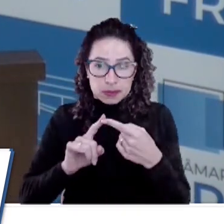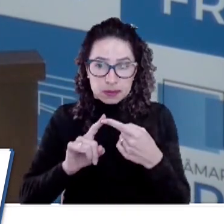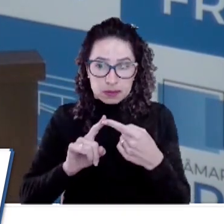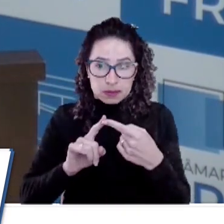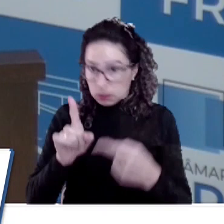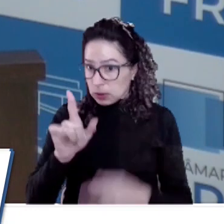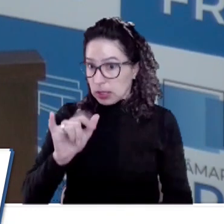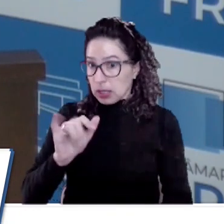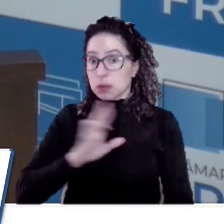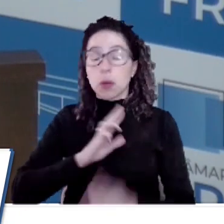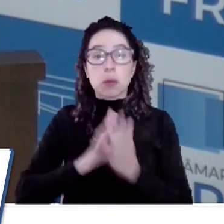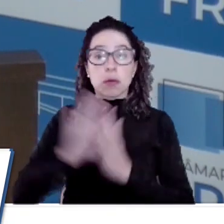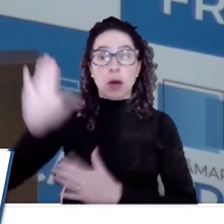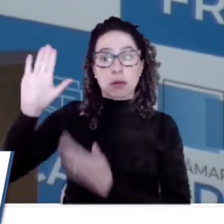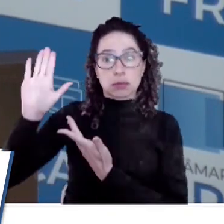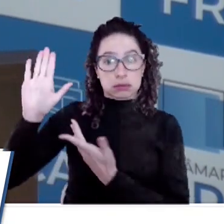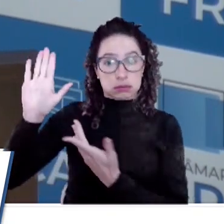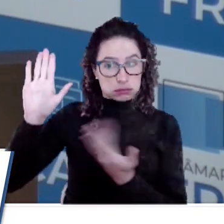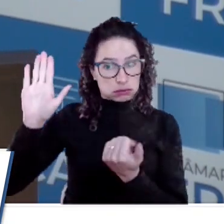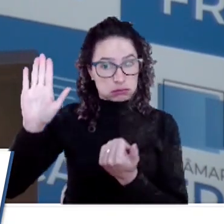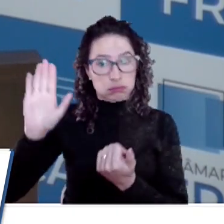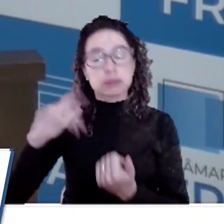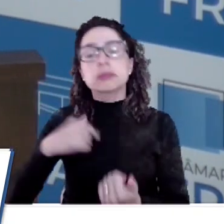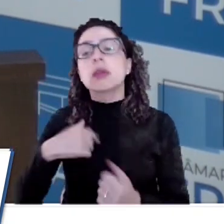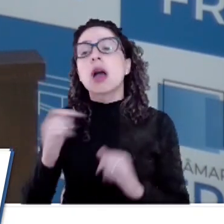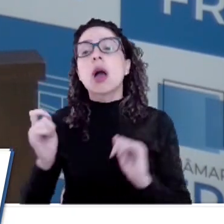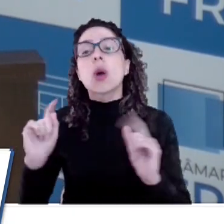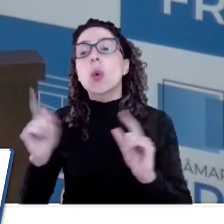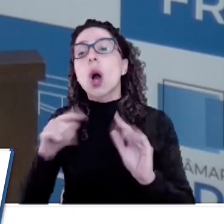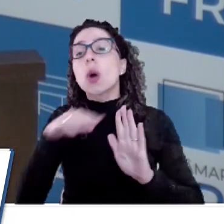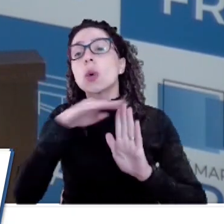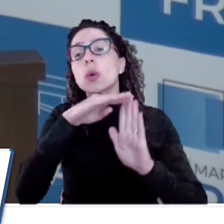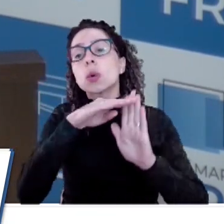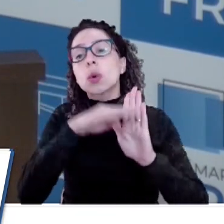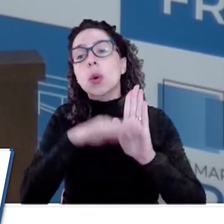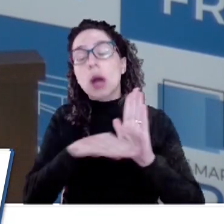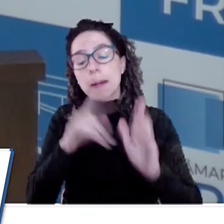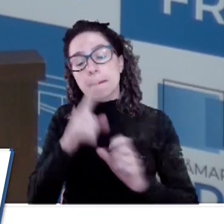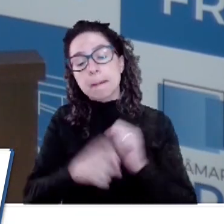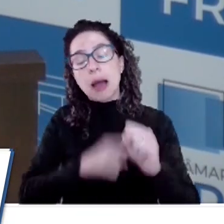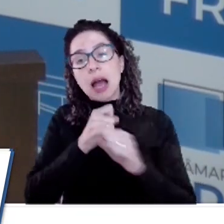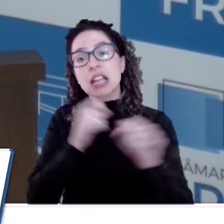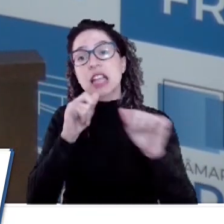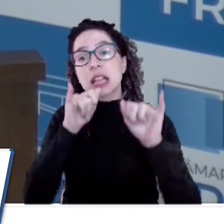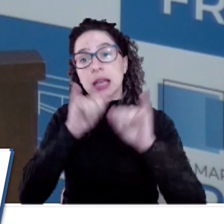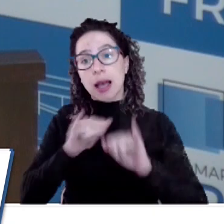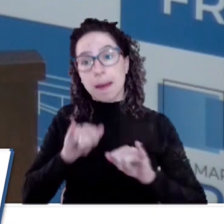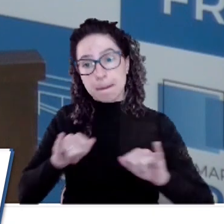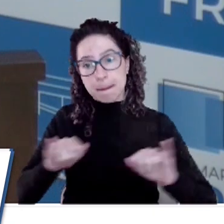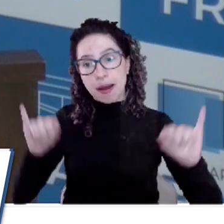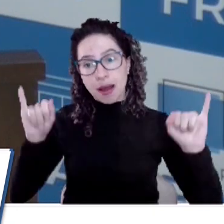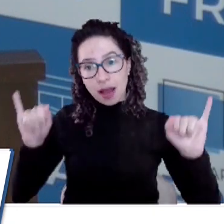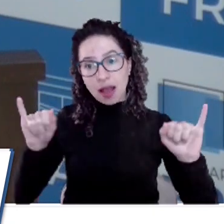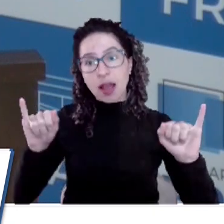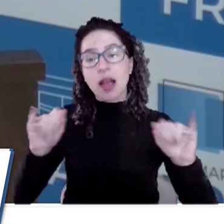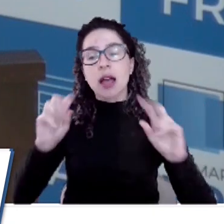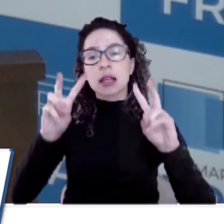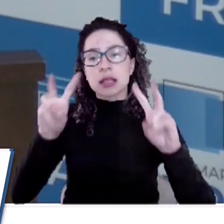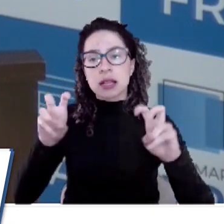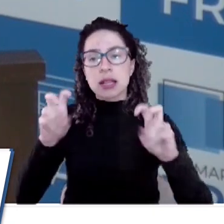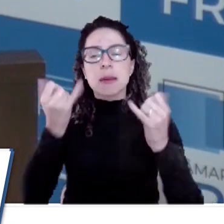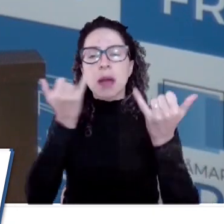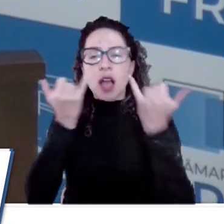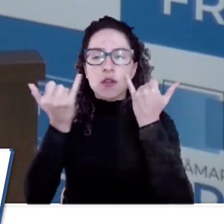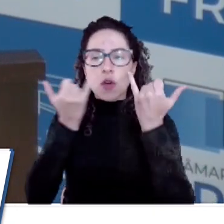levanta a mão para nós ó Qual o cronograma anual das campanhas publicitárias de cunhos informativos